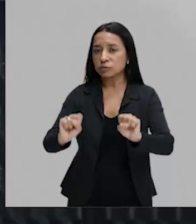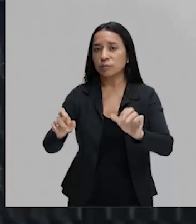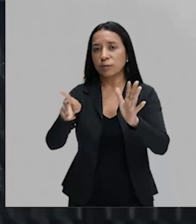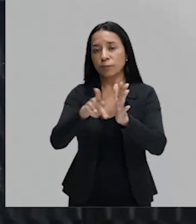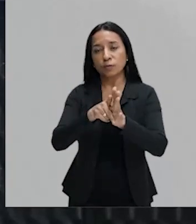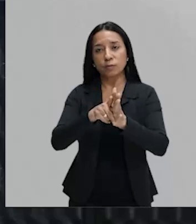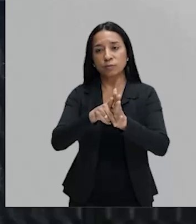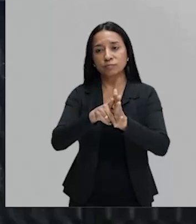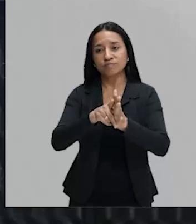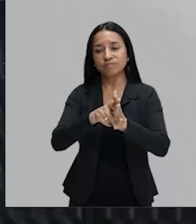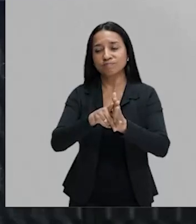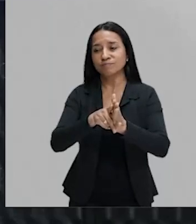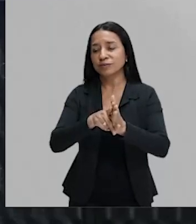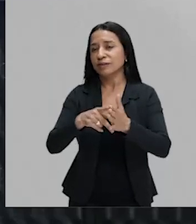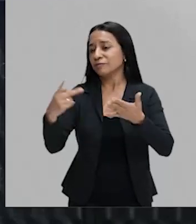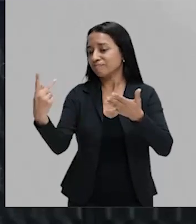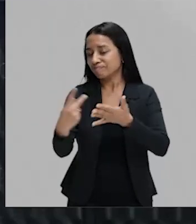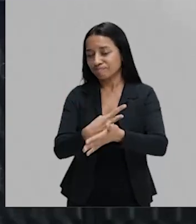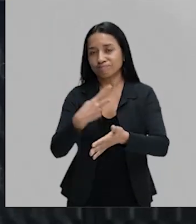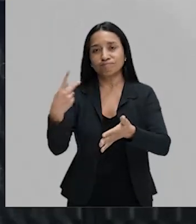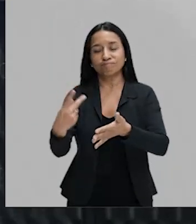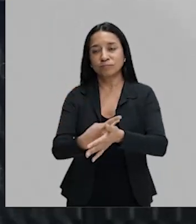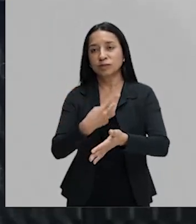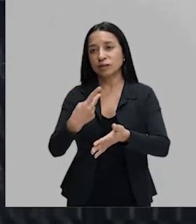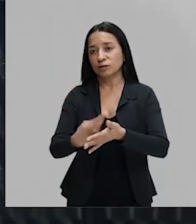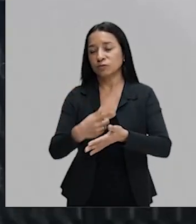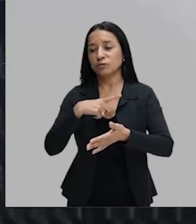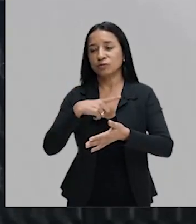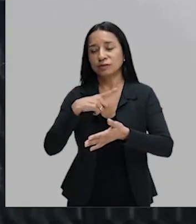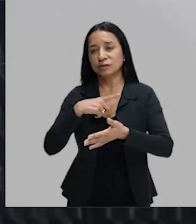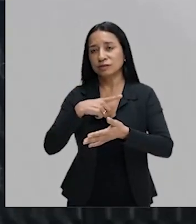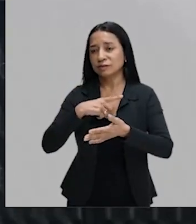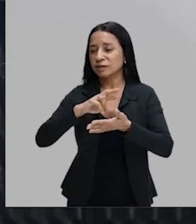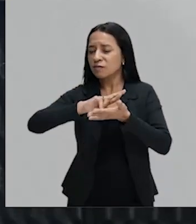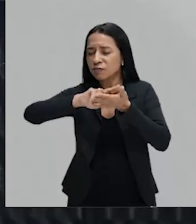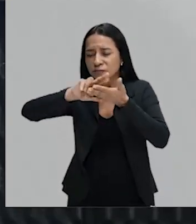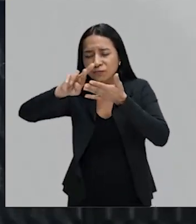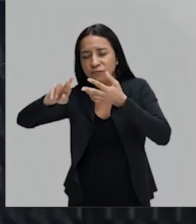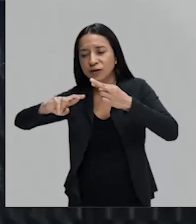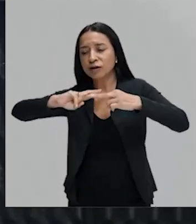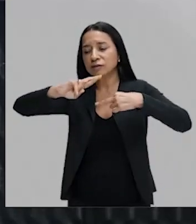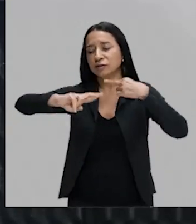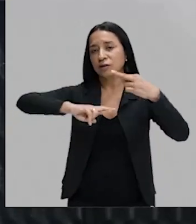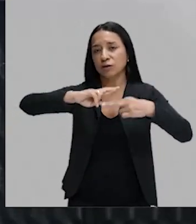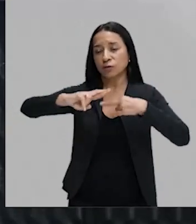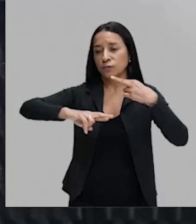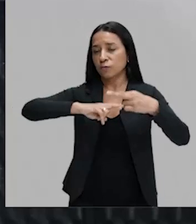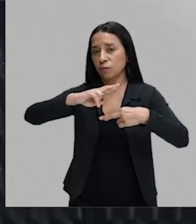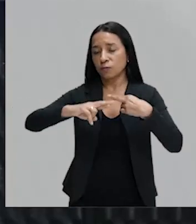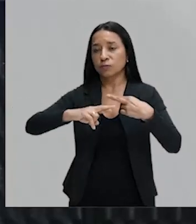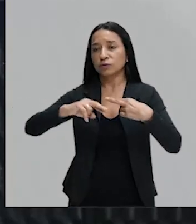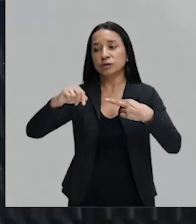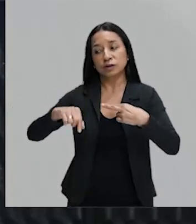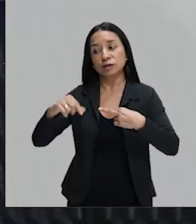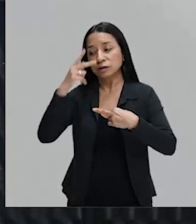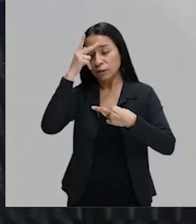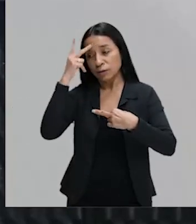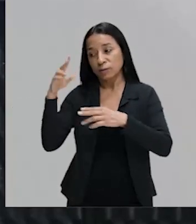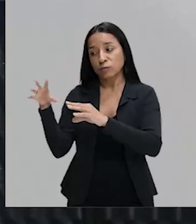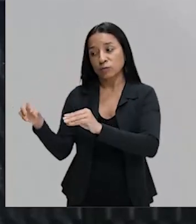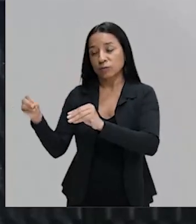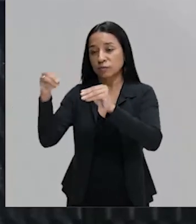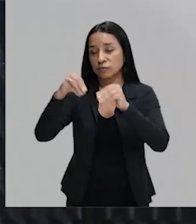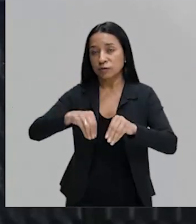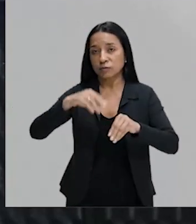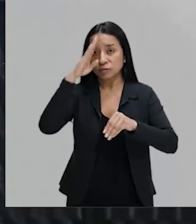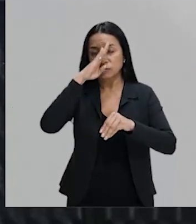certo, inclusive que gerou várias revoltas desses imigrantes europeus que chegaram pelo sistema